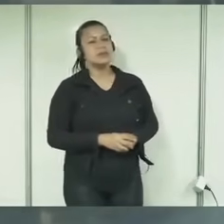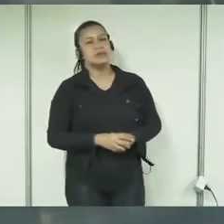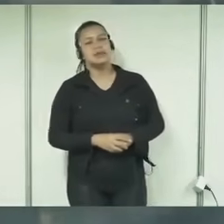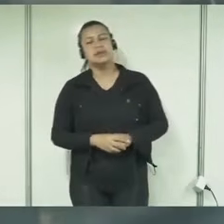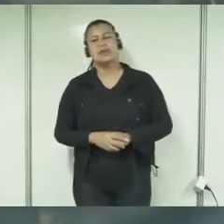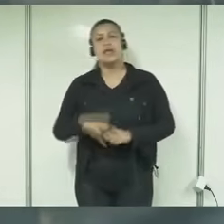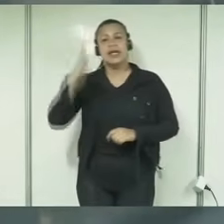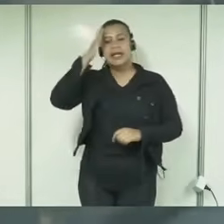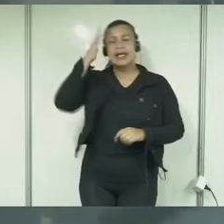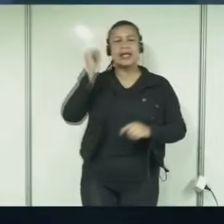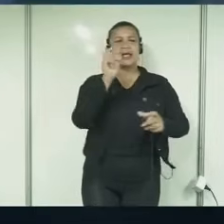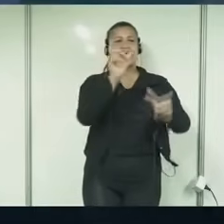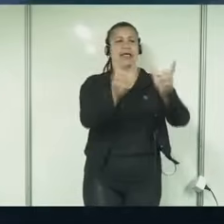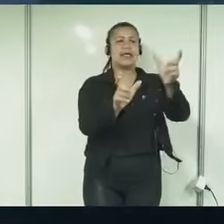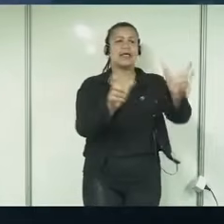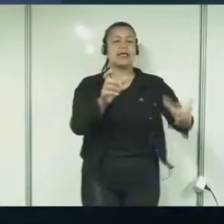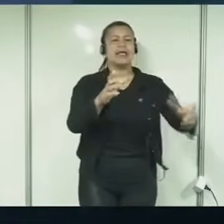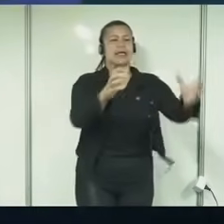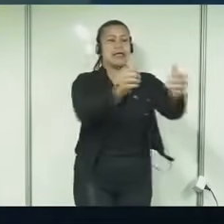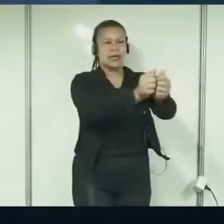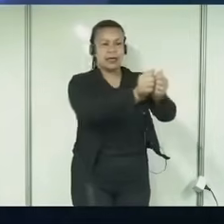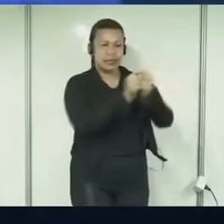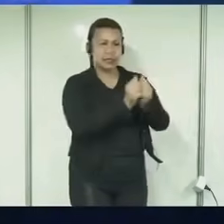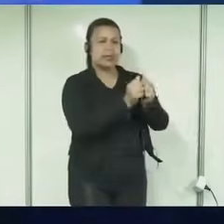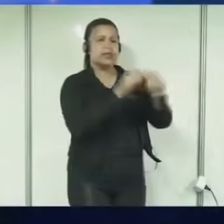Sabe, canta.